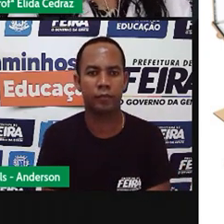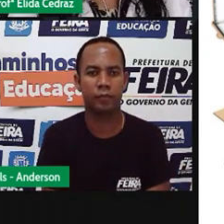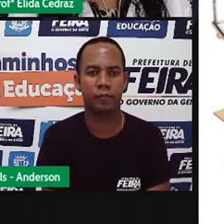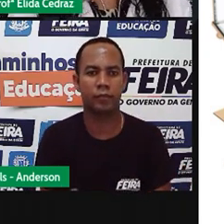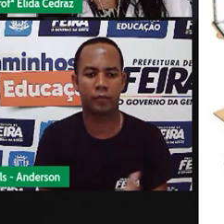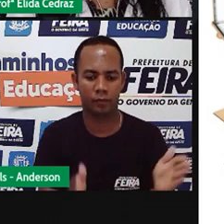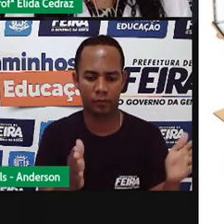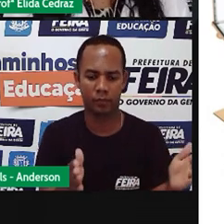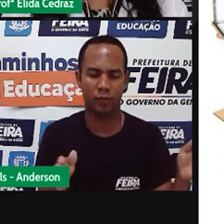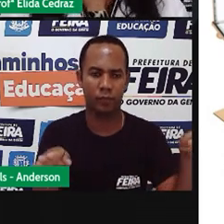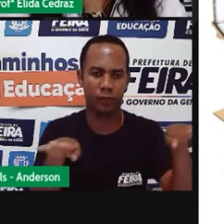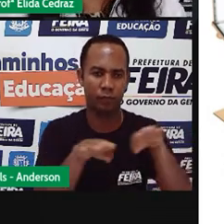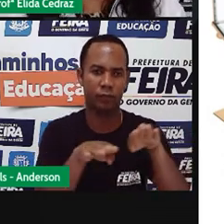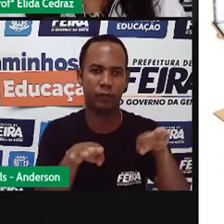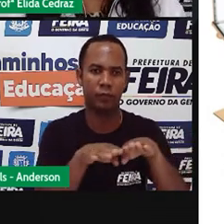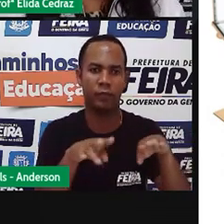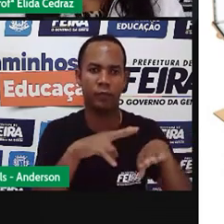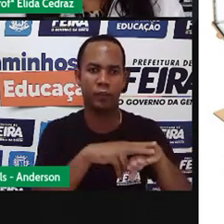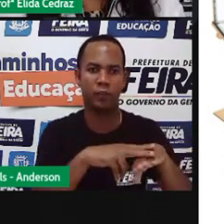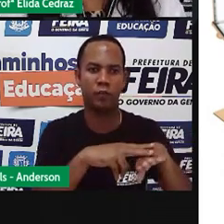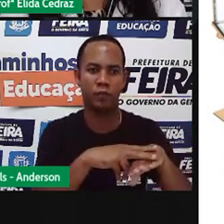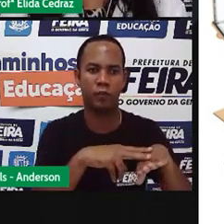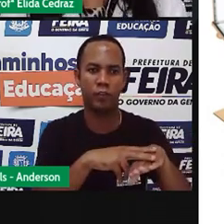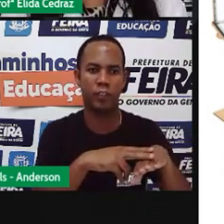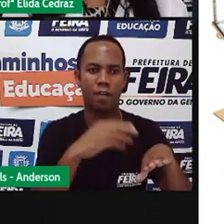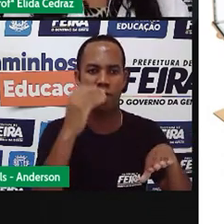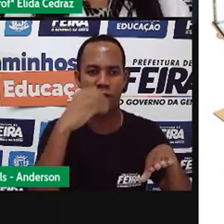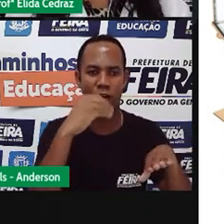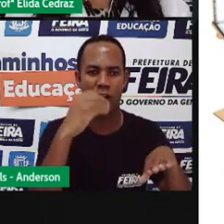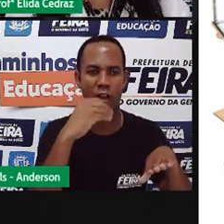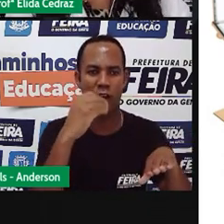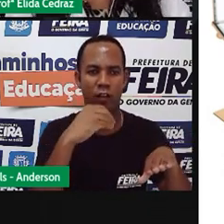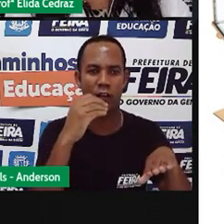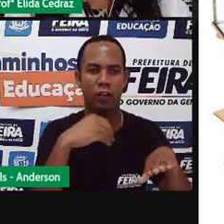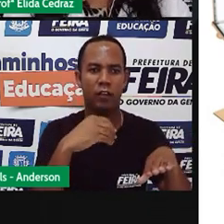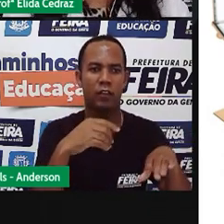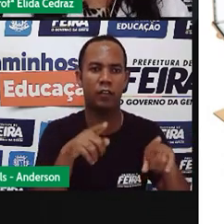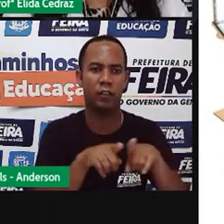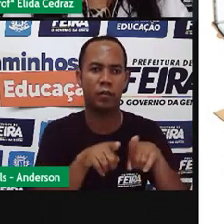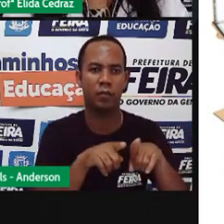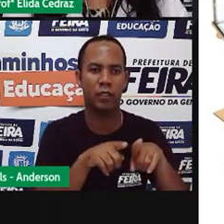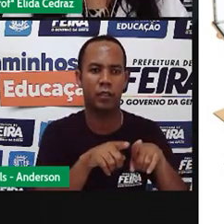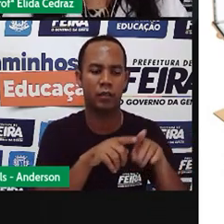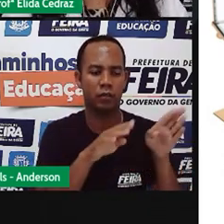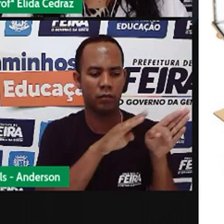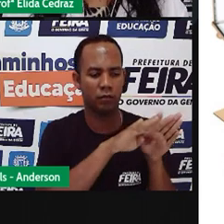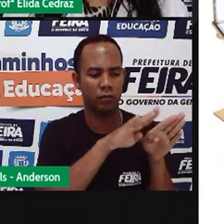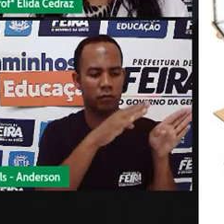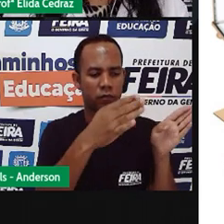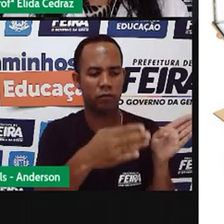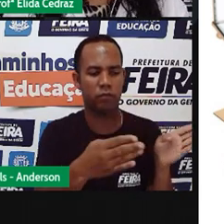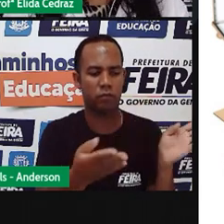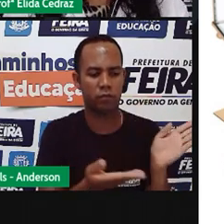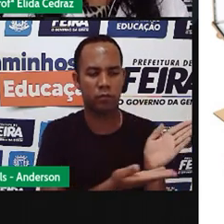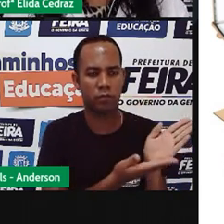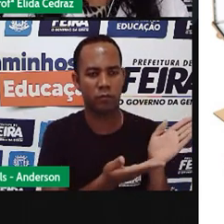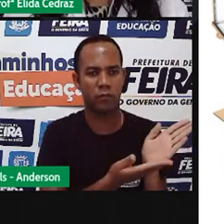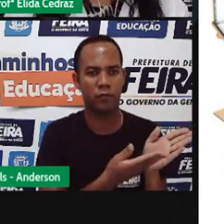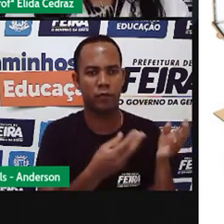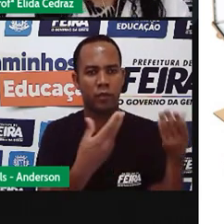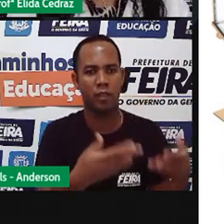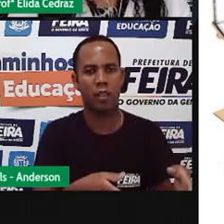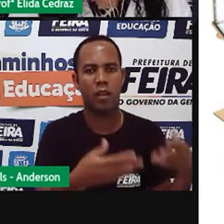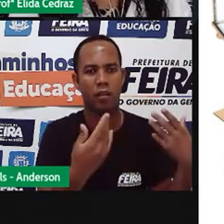A caixa de vidro, ela é frágil, ela é transparente. serve para guardar objetos